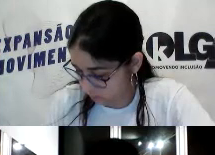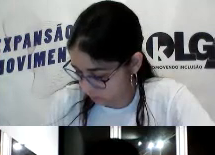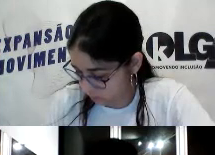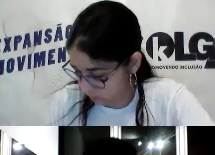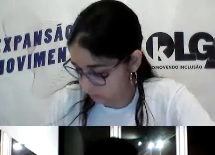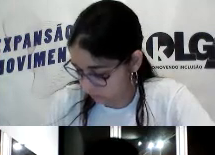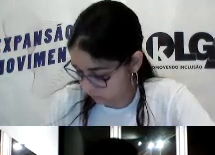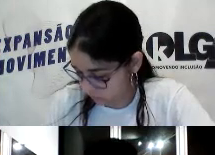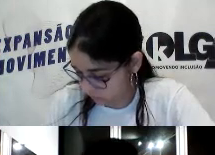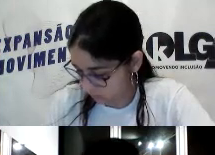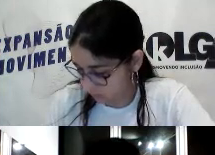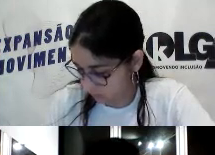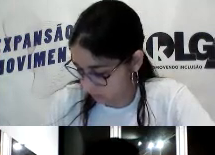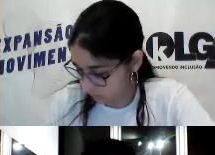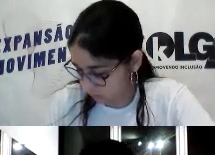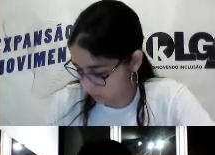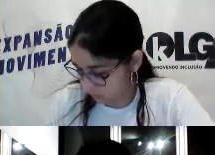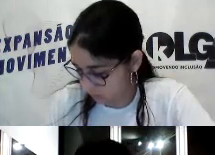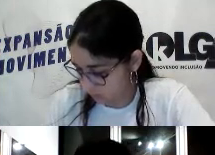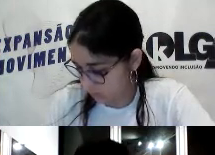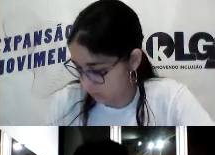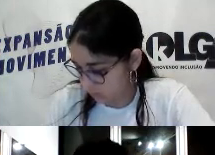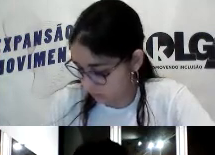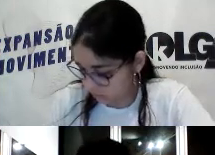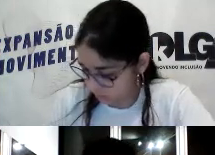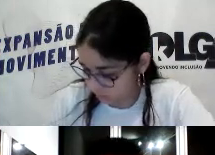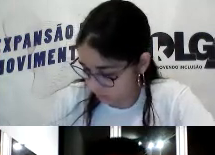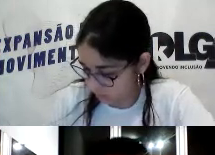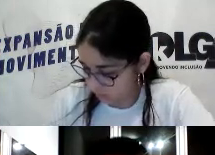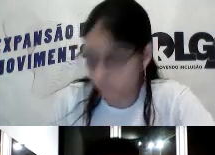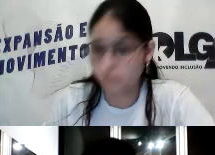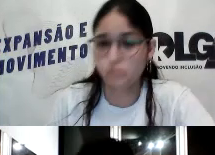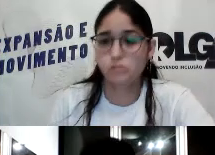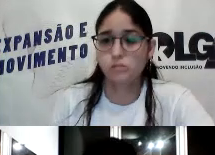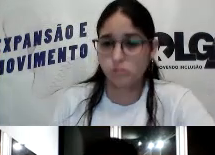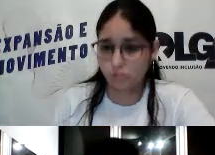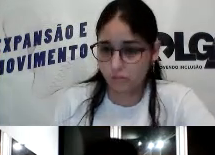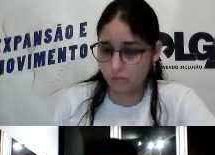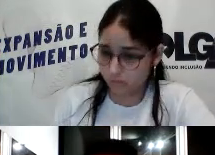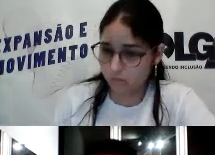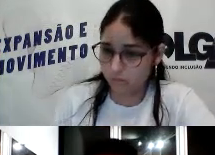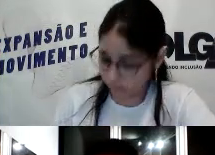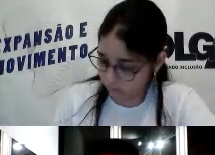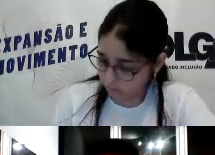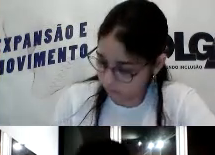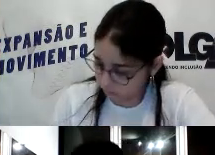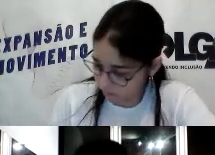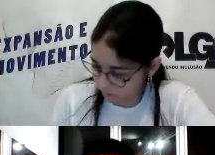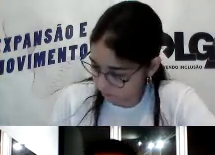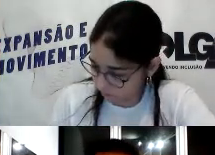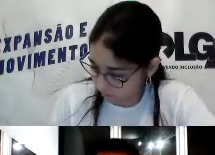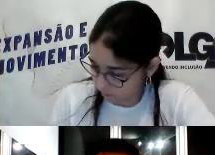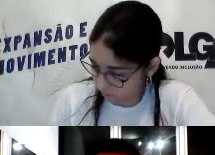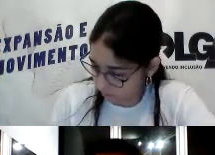que a gente vai fazer, como que vai ser, se vai acontecer alguma coisa, na hora que eu atravessar a rua, como que vai ser. A gente não sabe amanhã e a gente está falando daqui